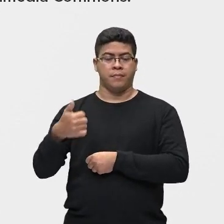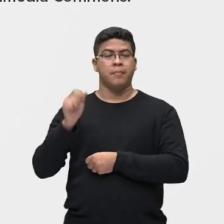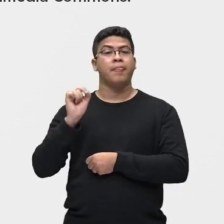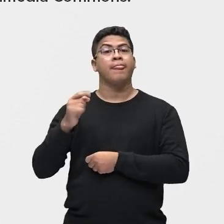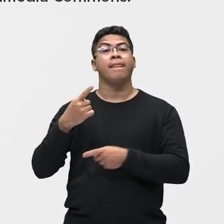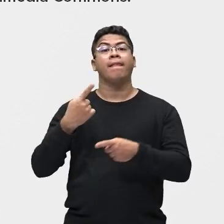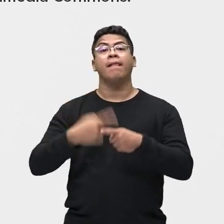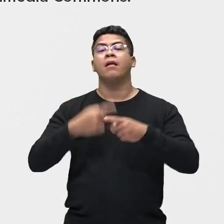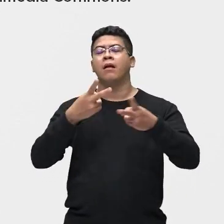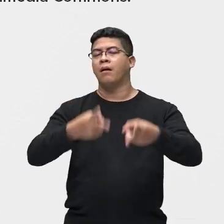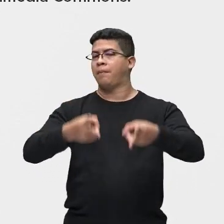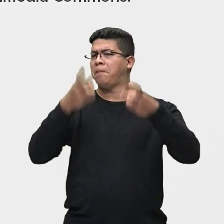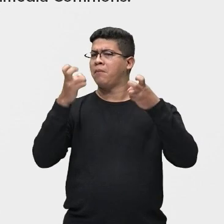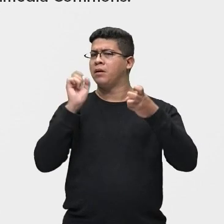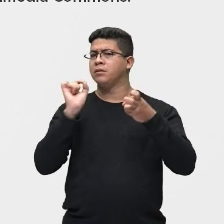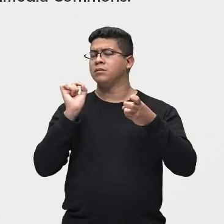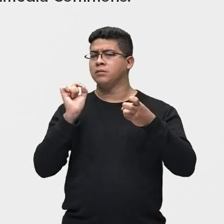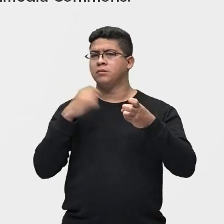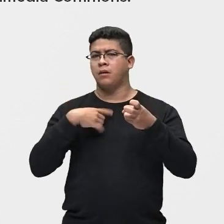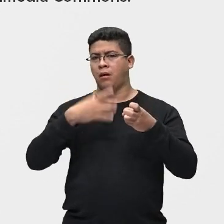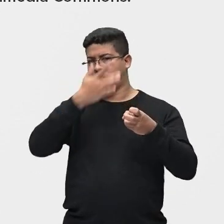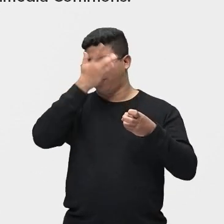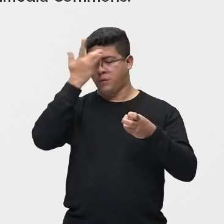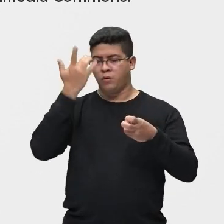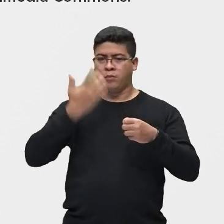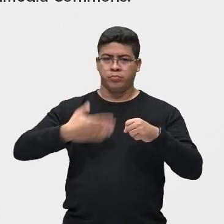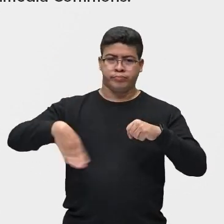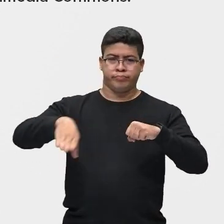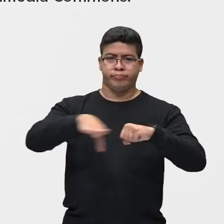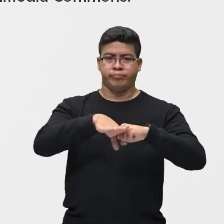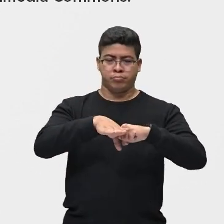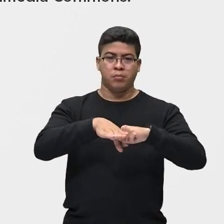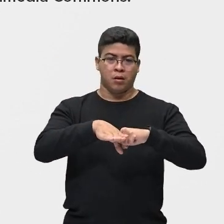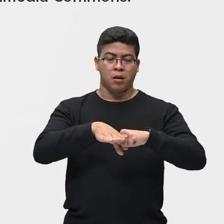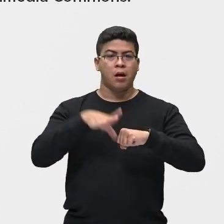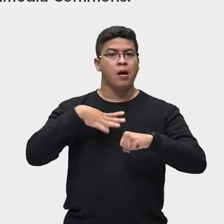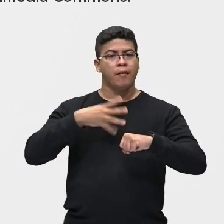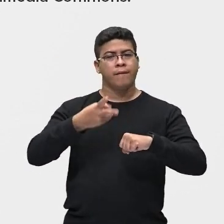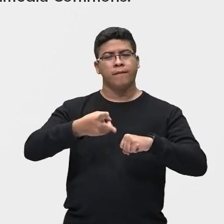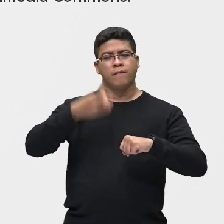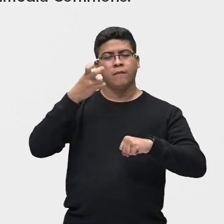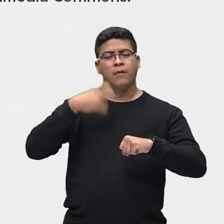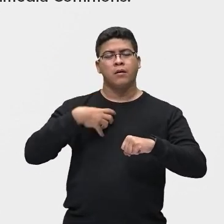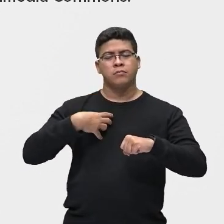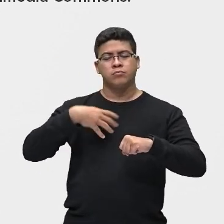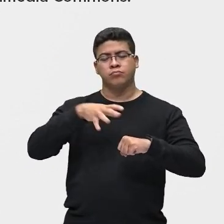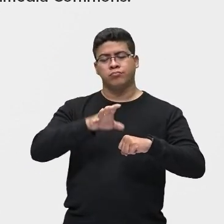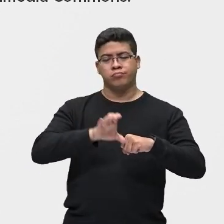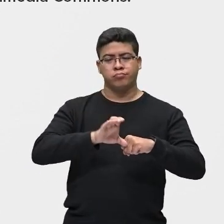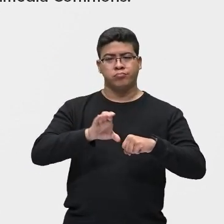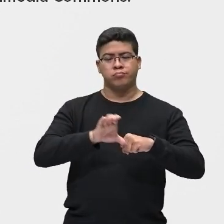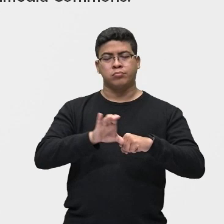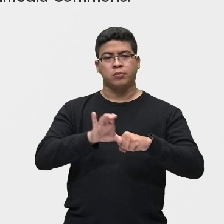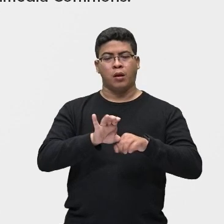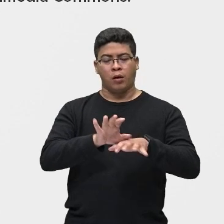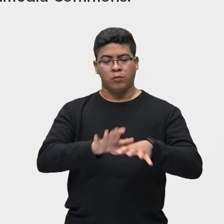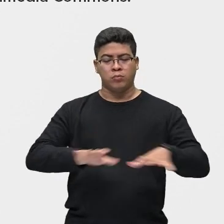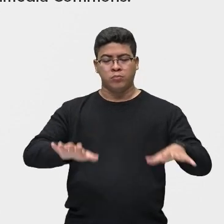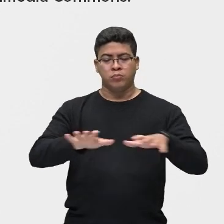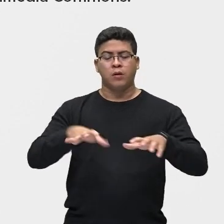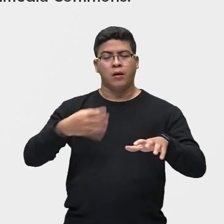as pessoas, na modernidade, dentro da contemporaneidade que nós vivemos